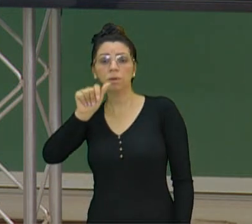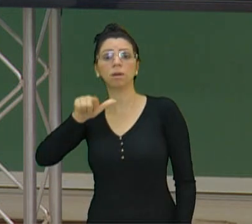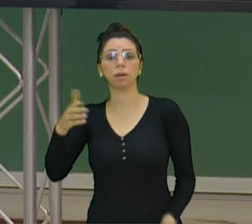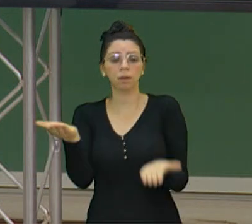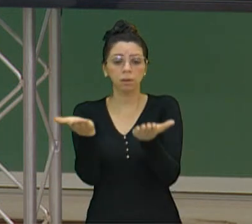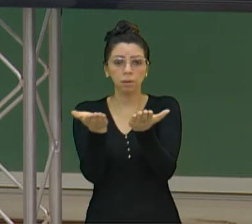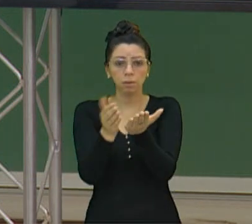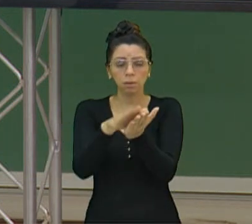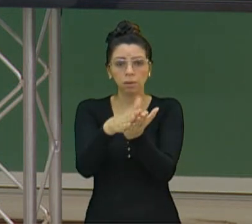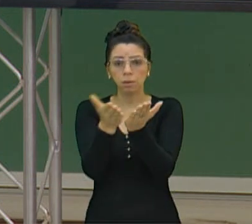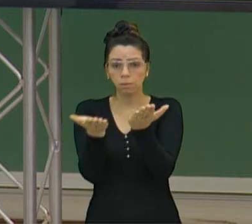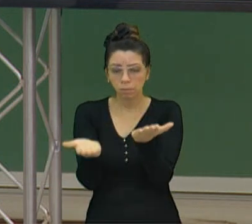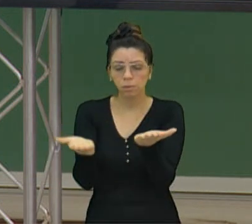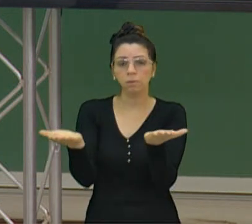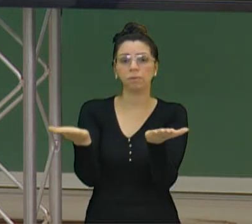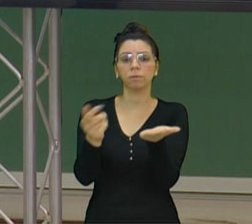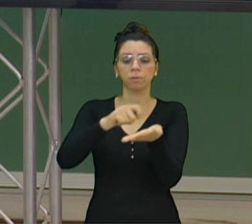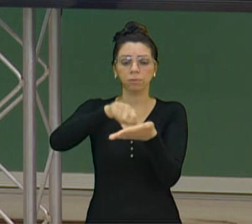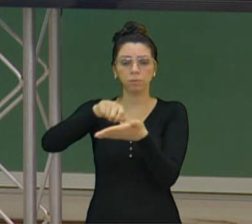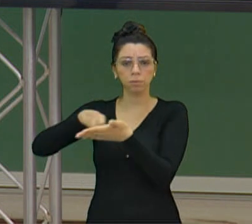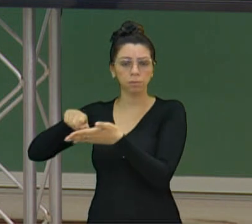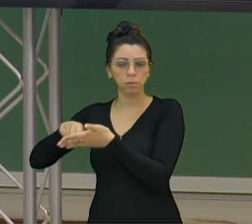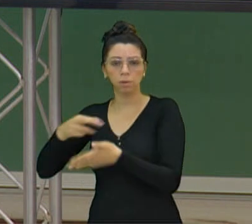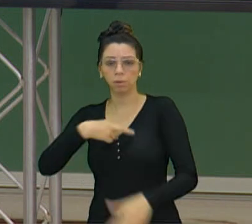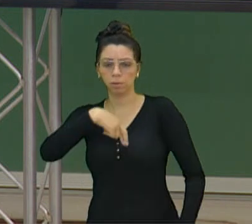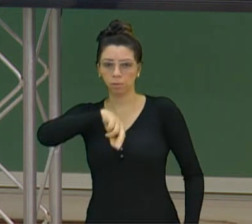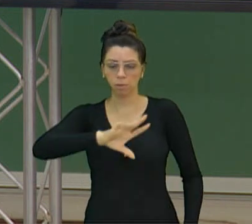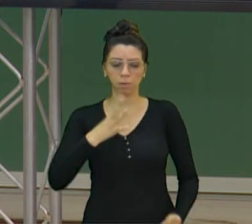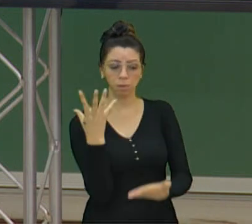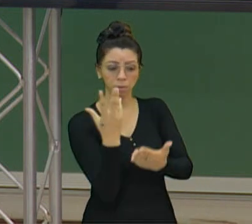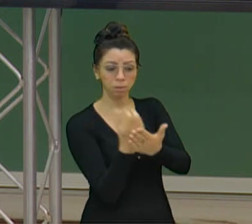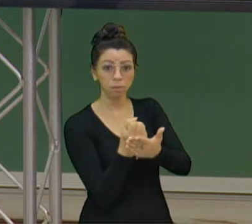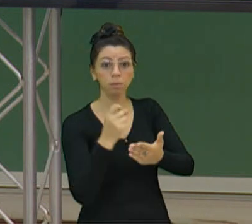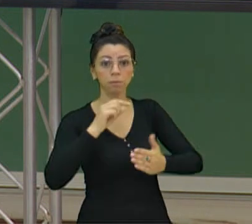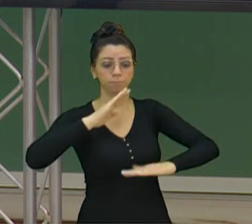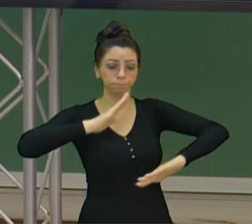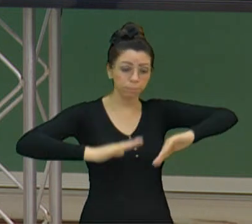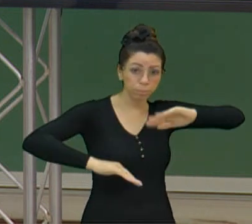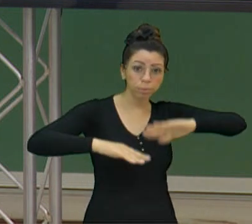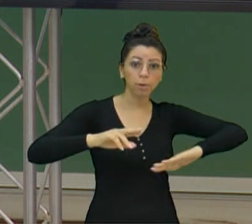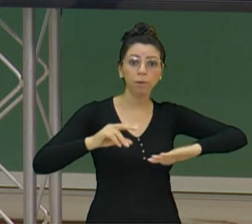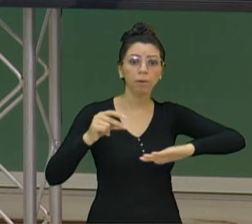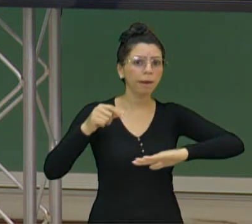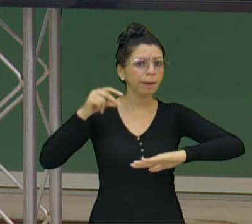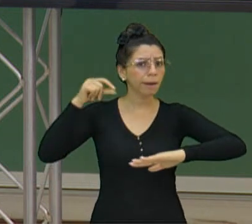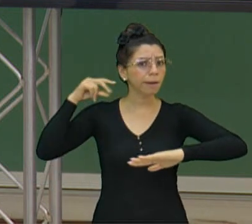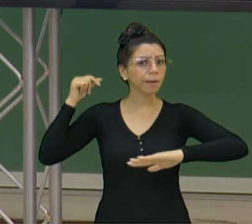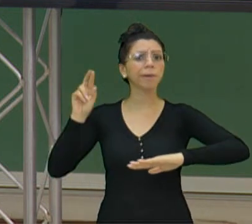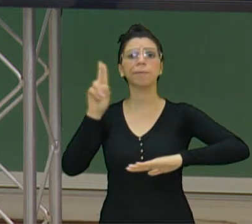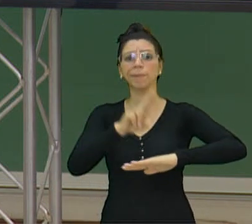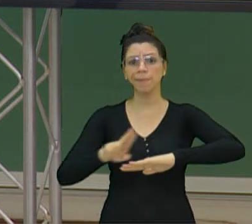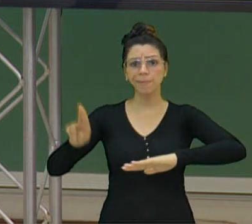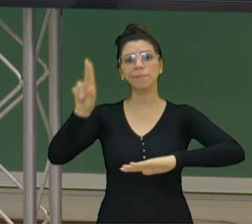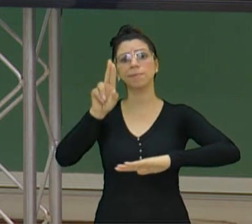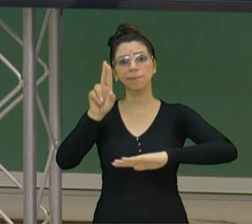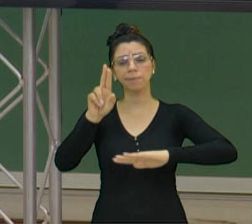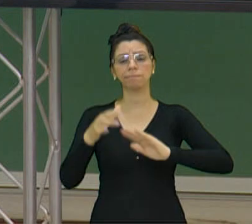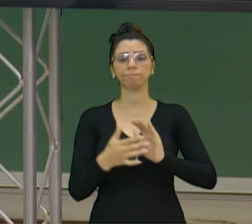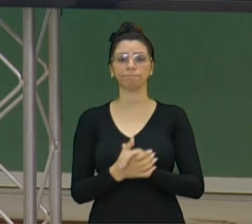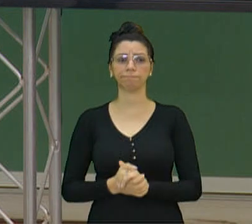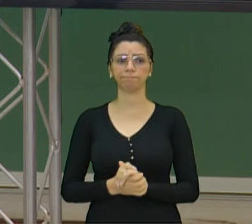manuscrito religioso deles, tem o registro de que esse tambor era antigamente usado nessas manifestações.